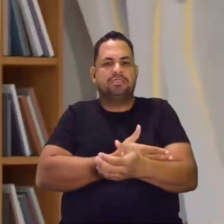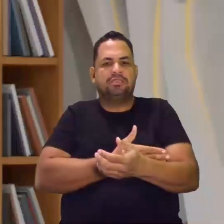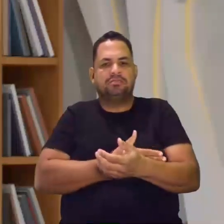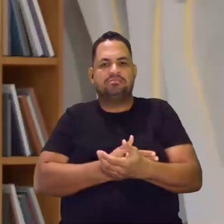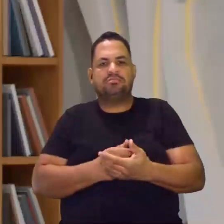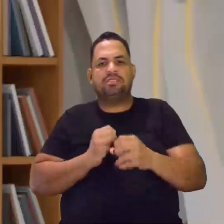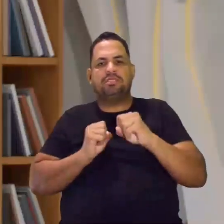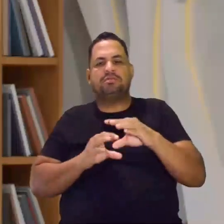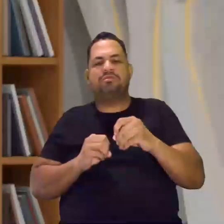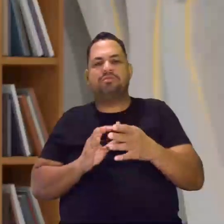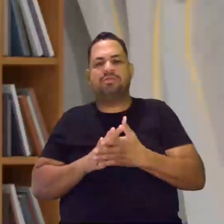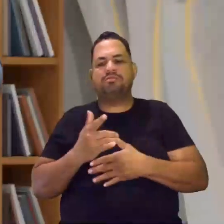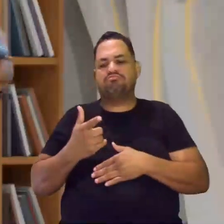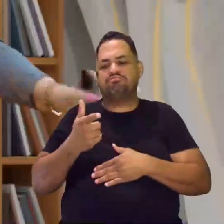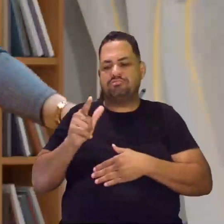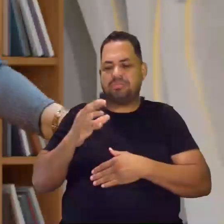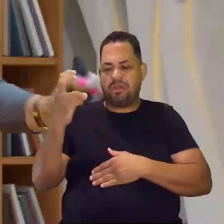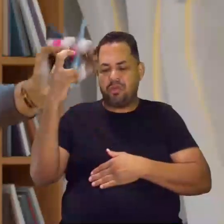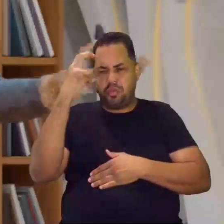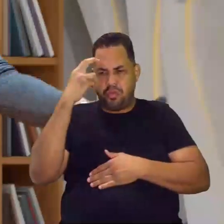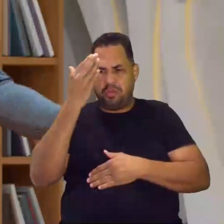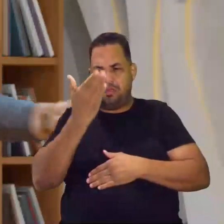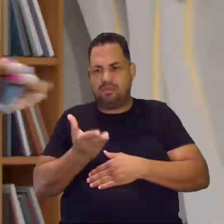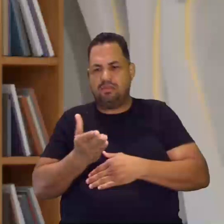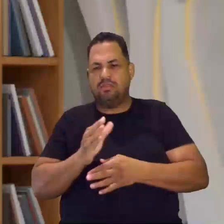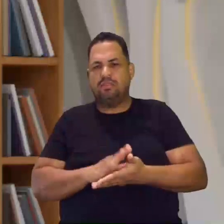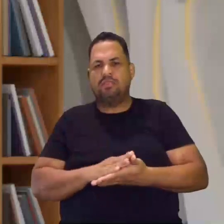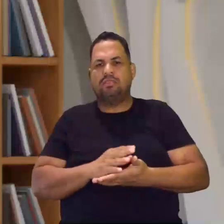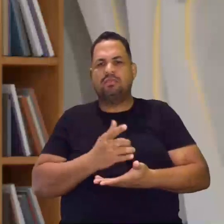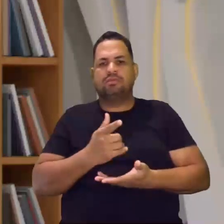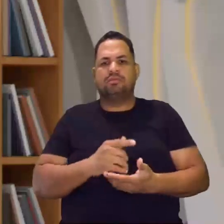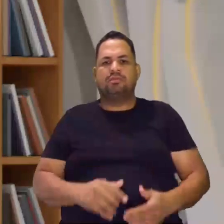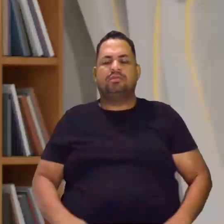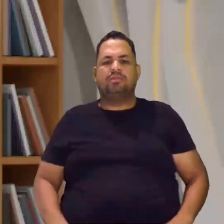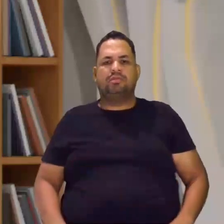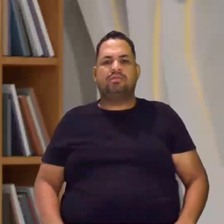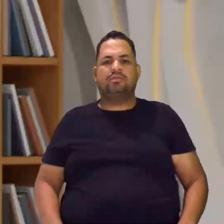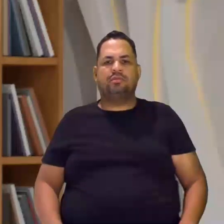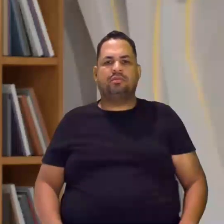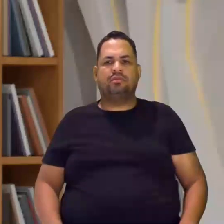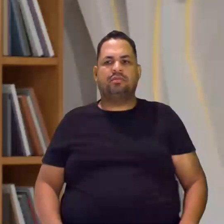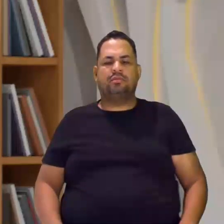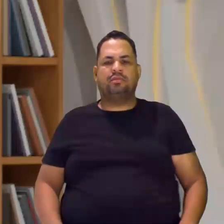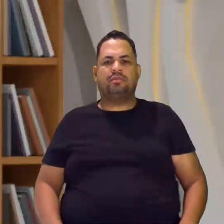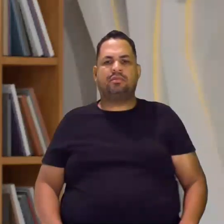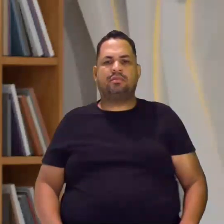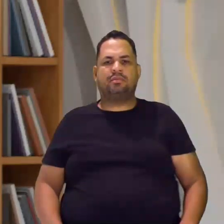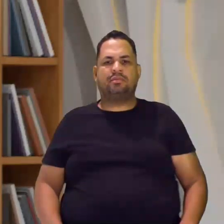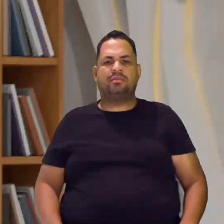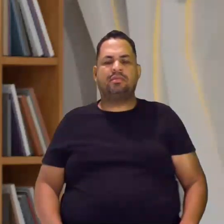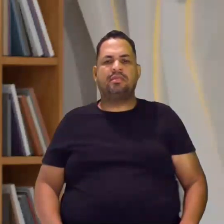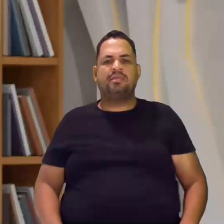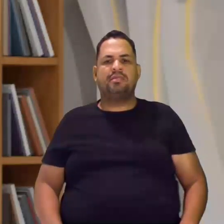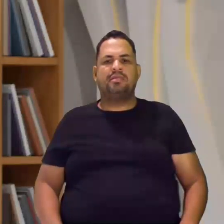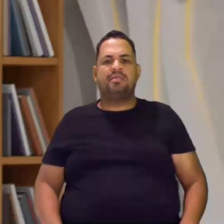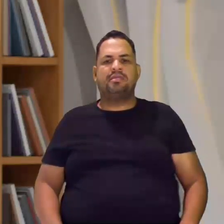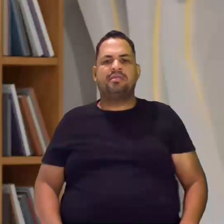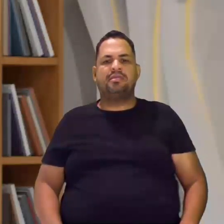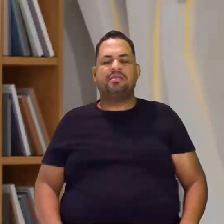de sem cultura, tem cultura, o X, o outro não tem cultura, né? Então,